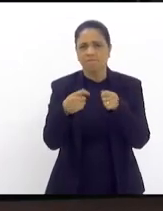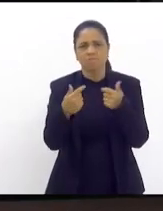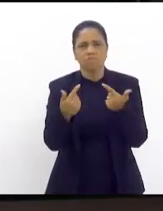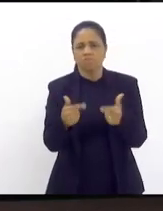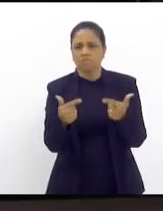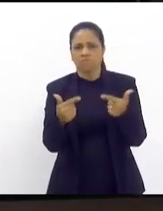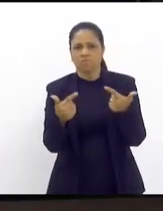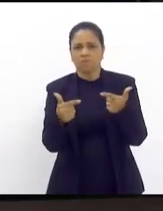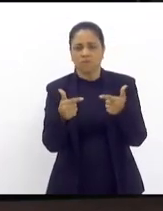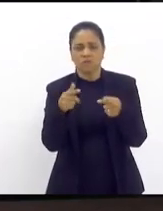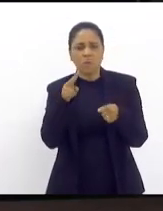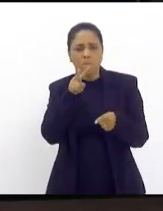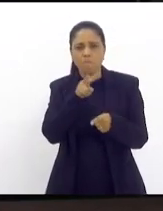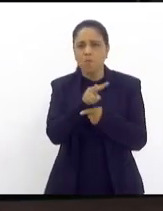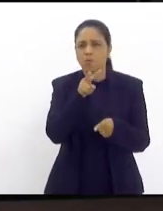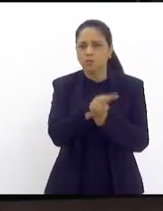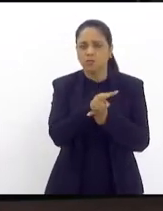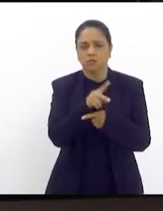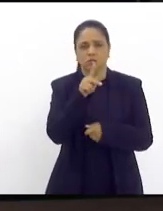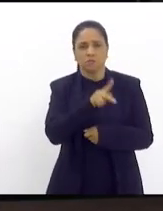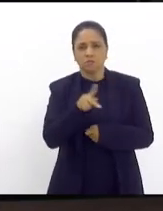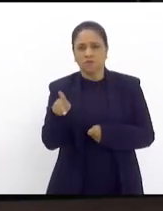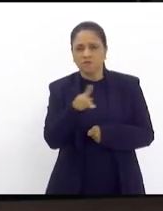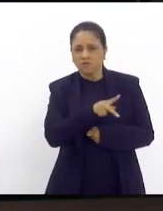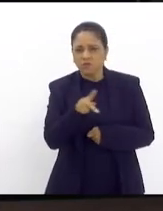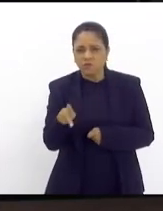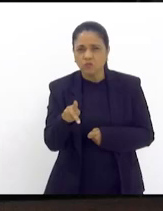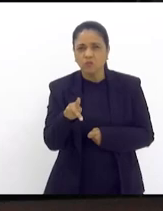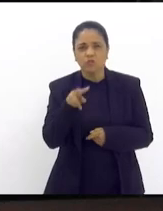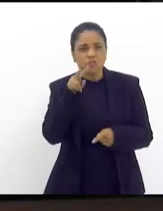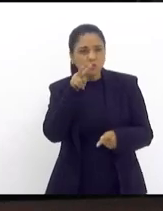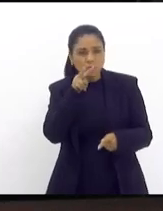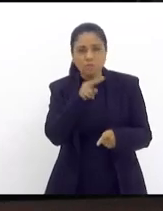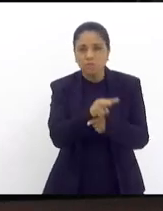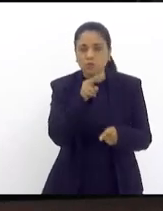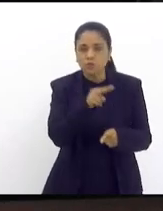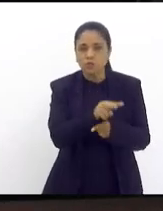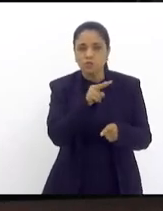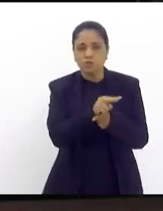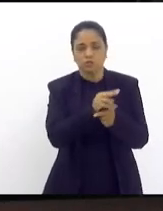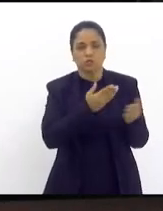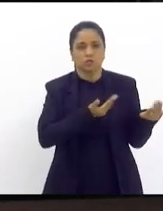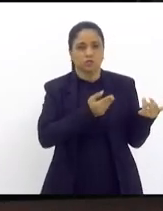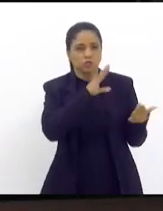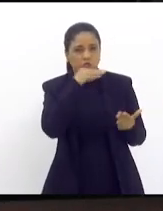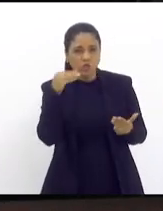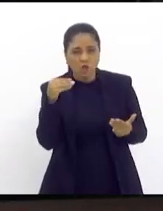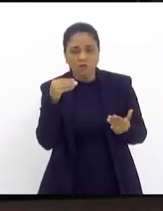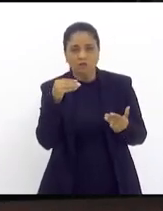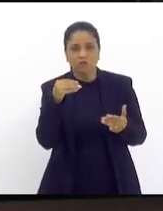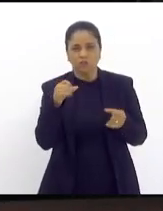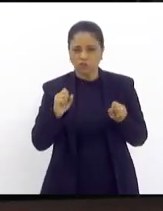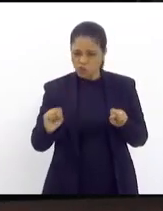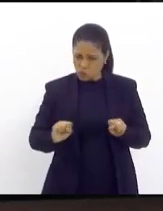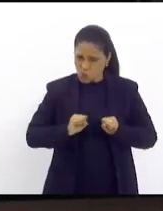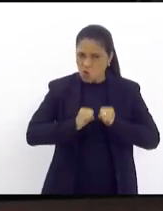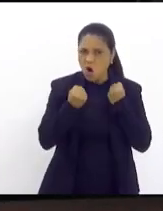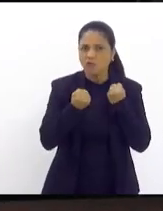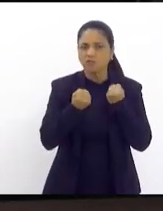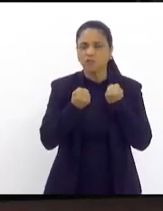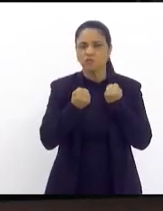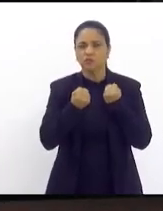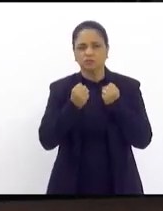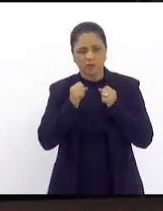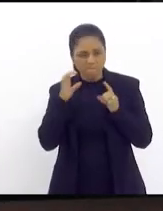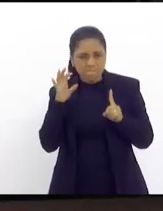professores e de proteger a nossa juventude de uma cultura do ódio de ameaça de intimidação